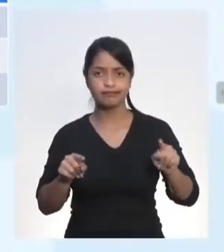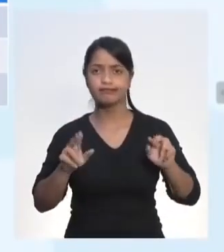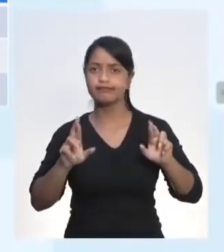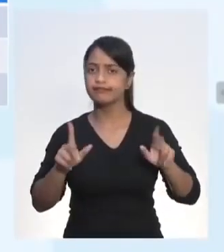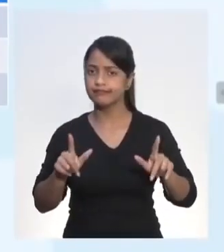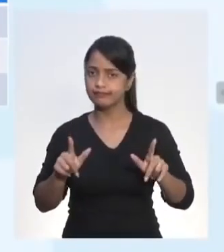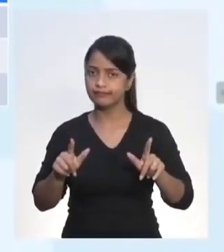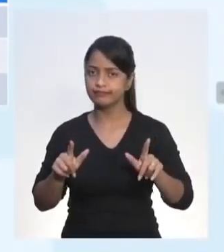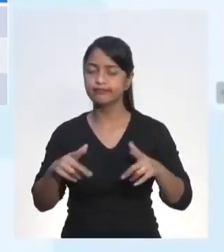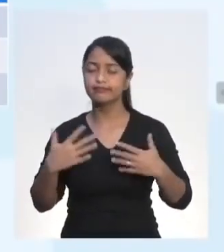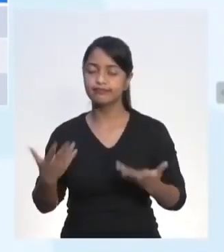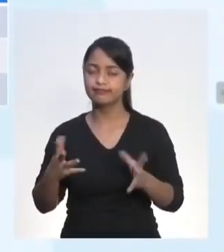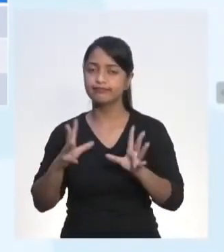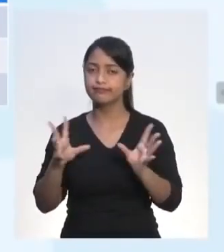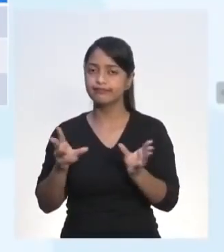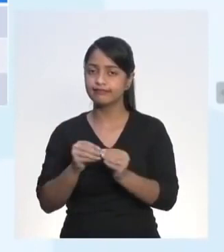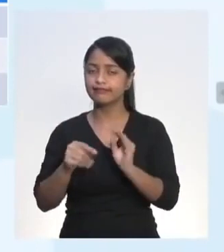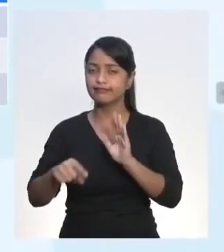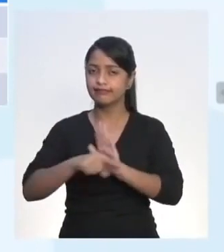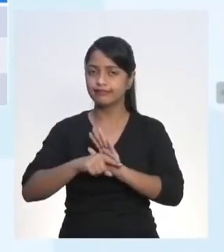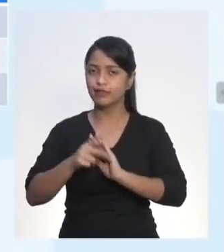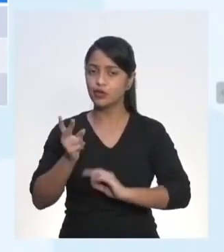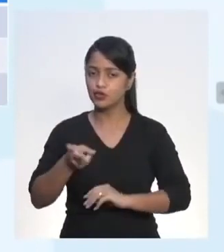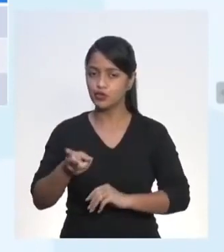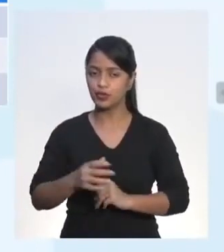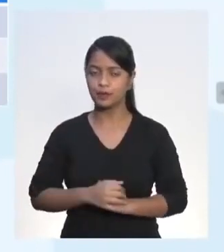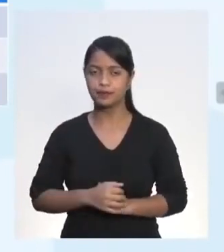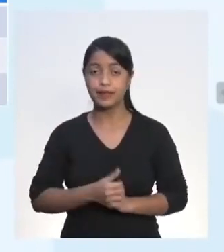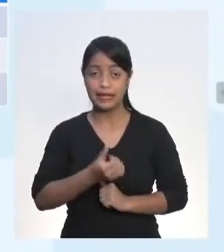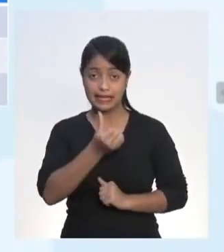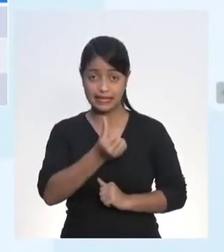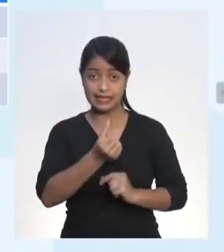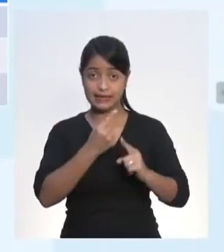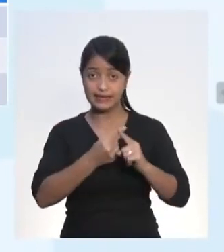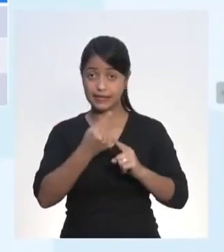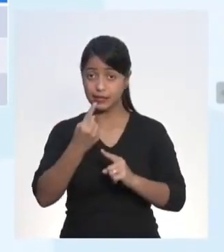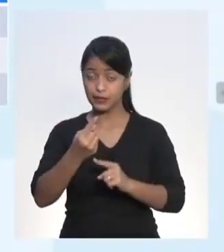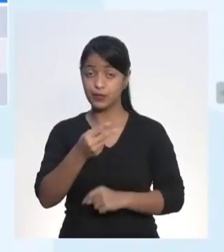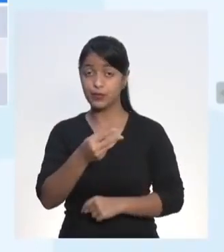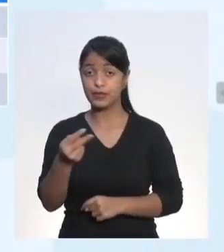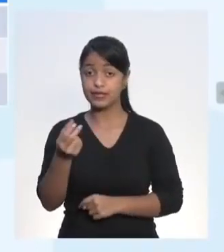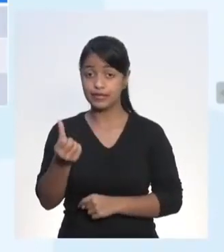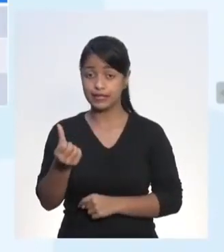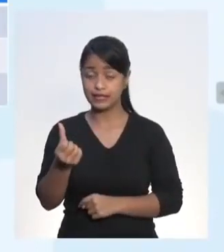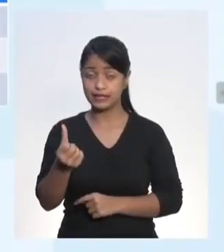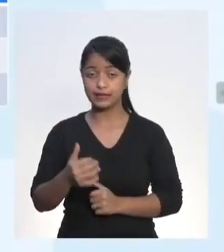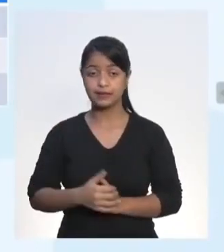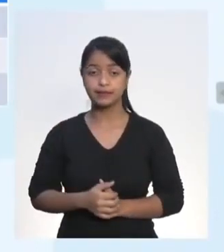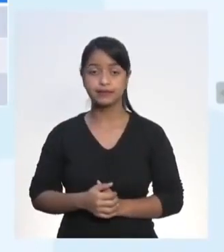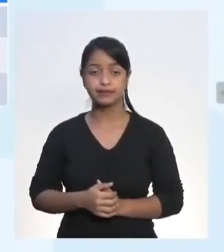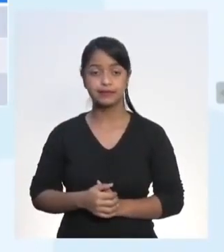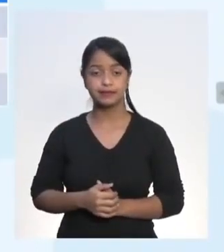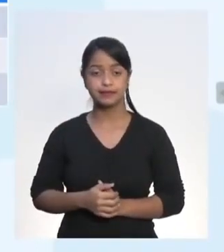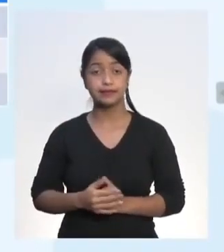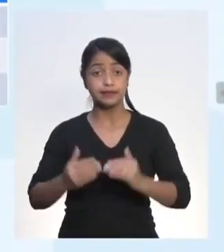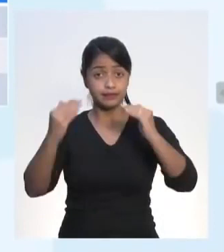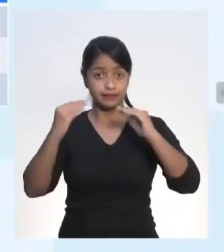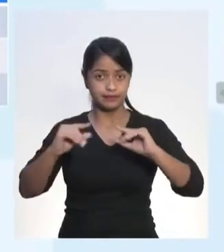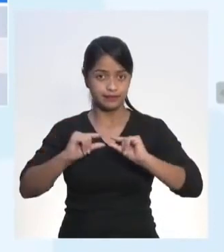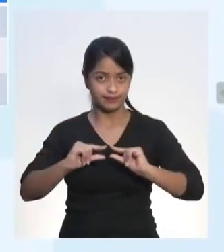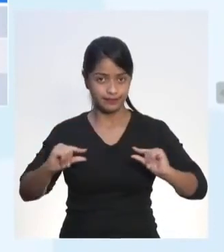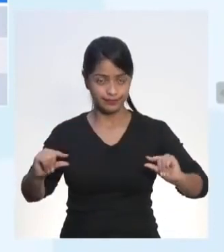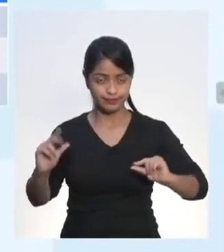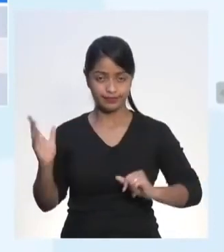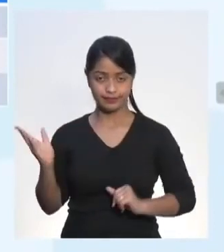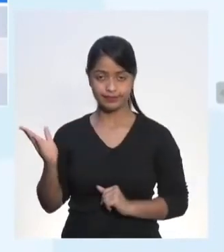opostos, mantém o negativo. 6 vezes 1, 6. Para o outro, dois negativos